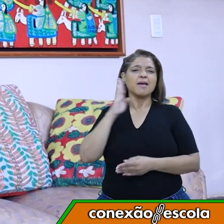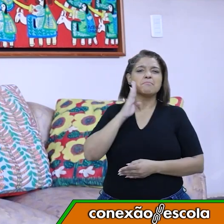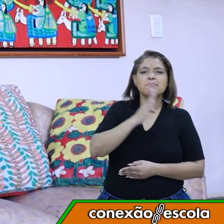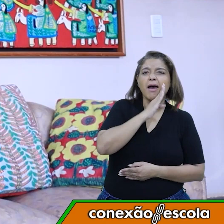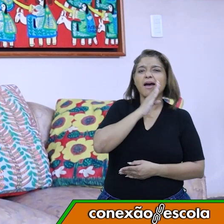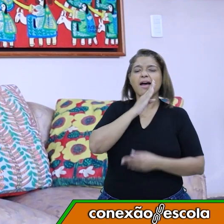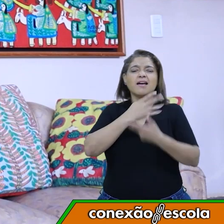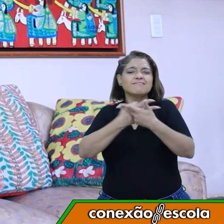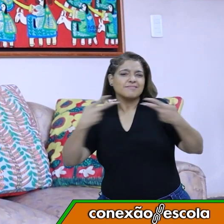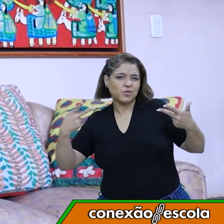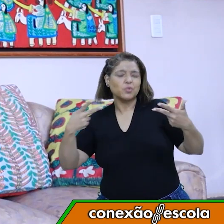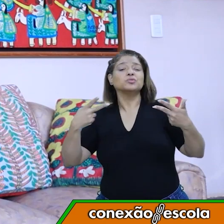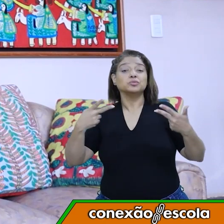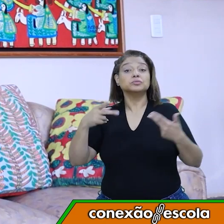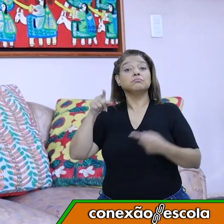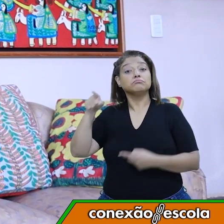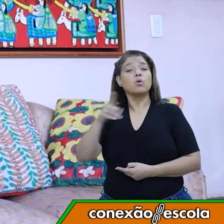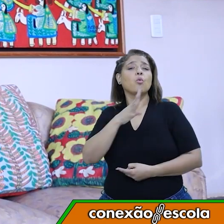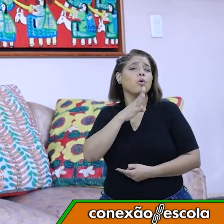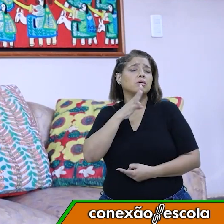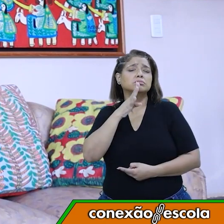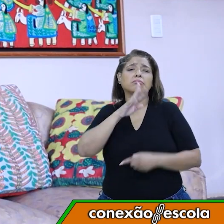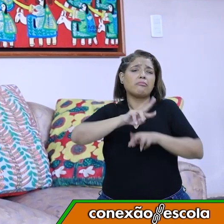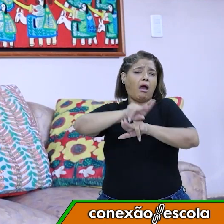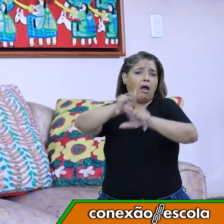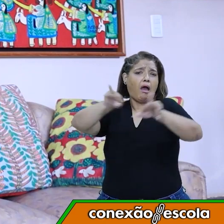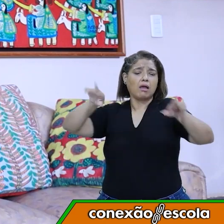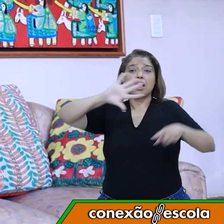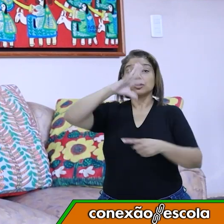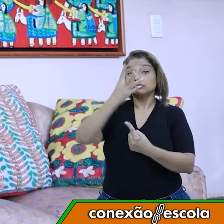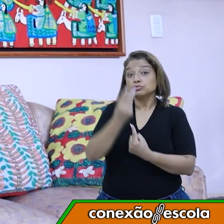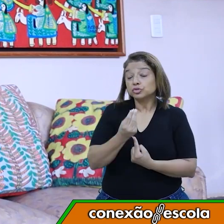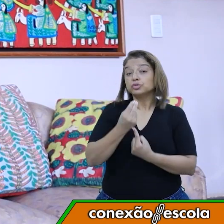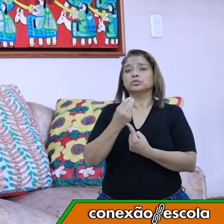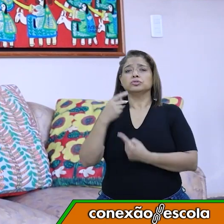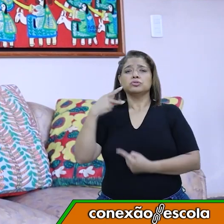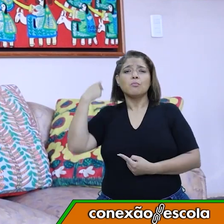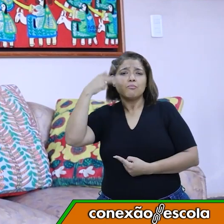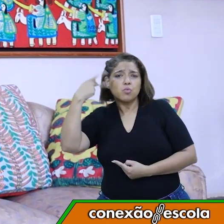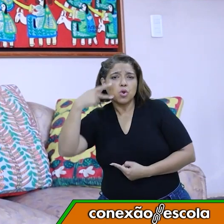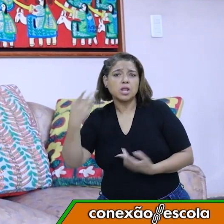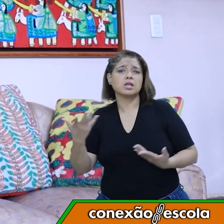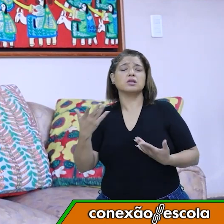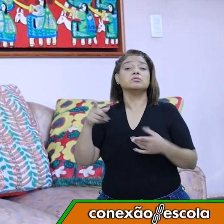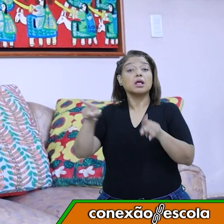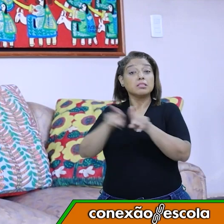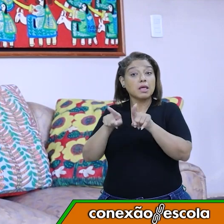Ele conheceu vários artistas, vários políticos, cantou com Silvio Caldas